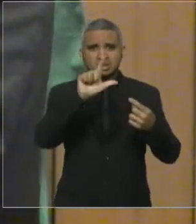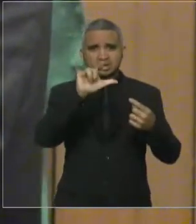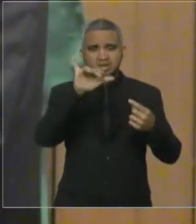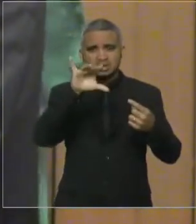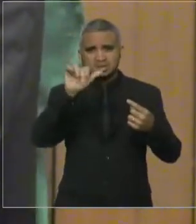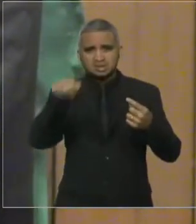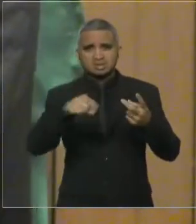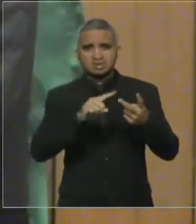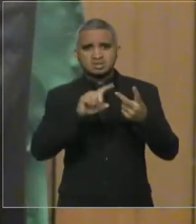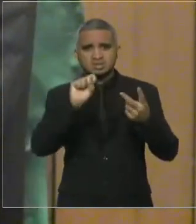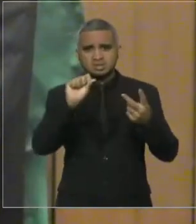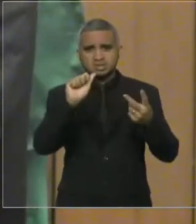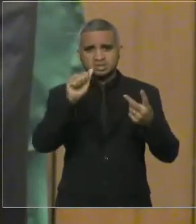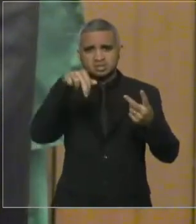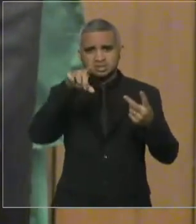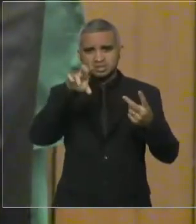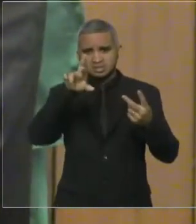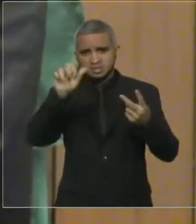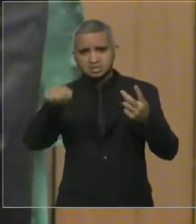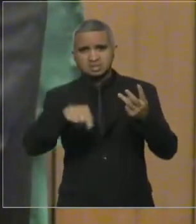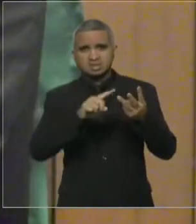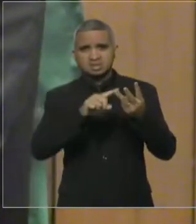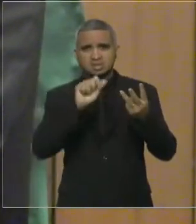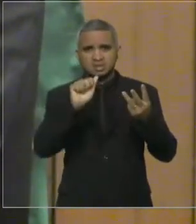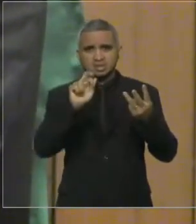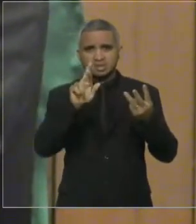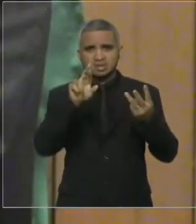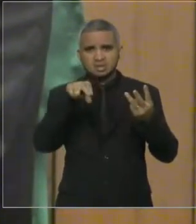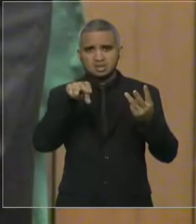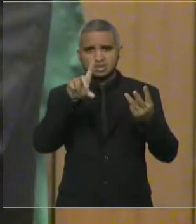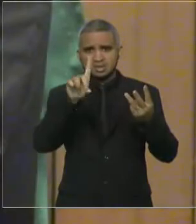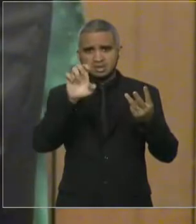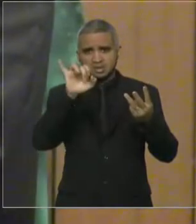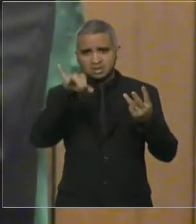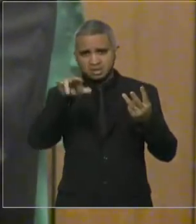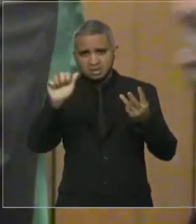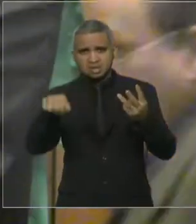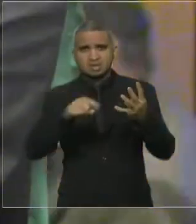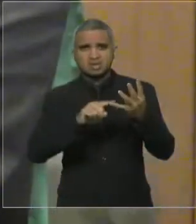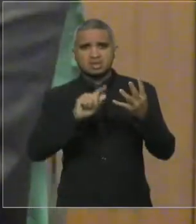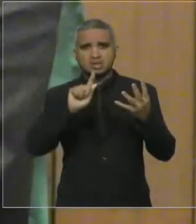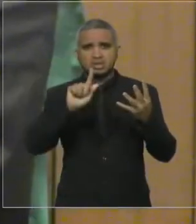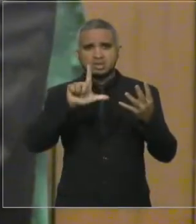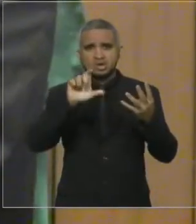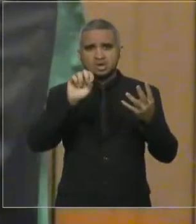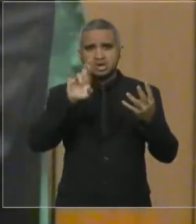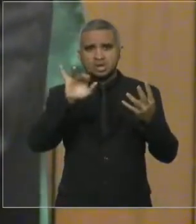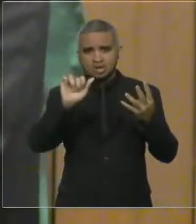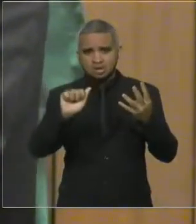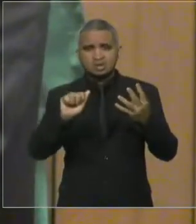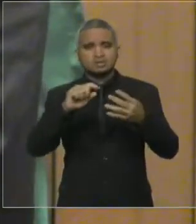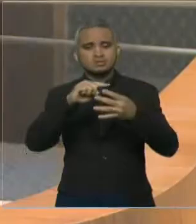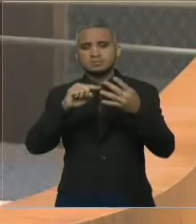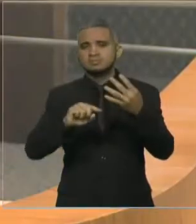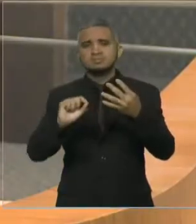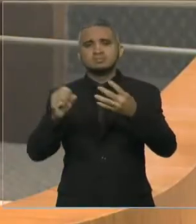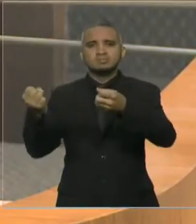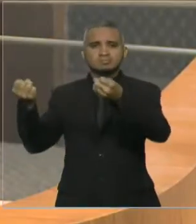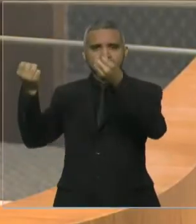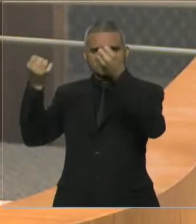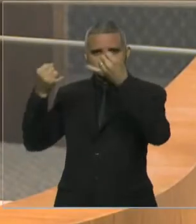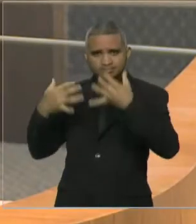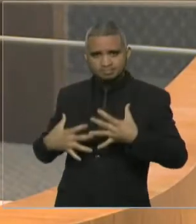a Glória dentro do gabinete. E o que elas nos passaram foi uma extrema dificuldade hoje